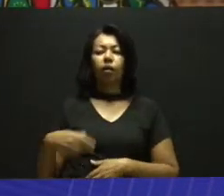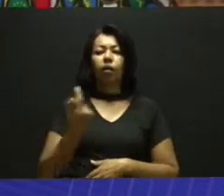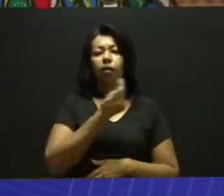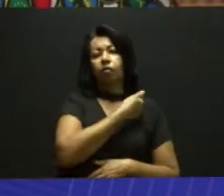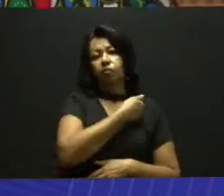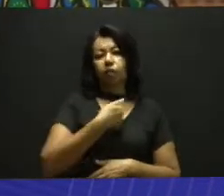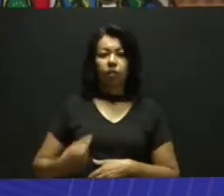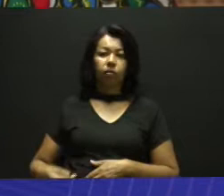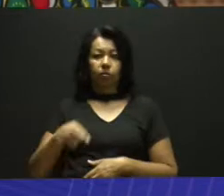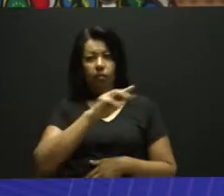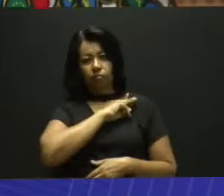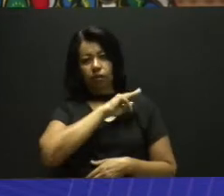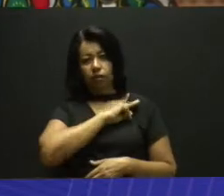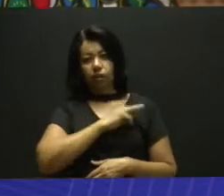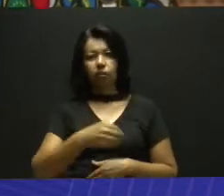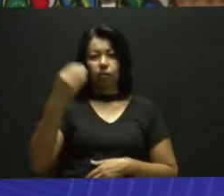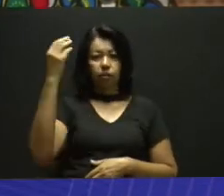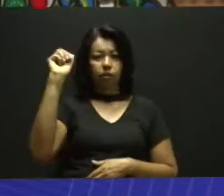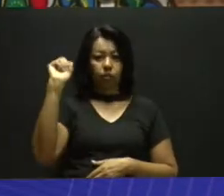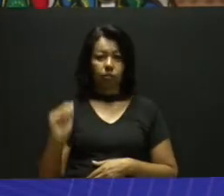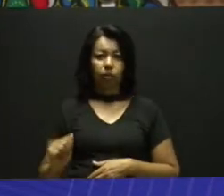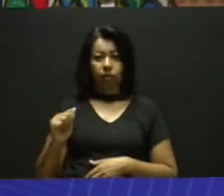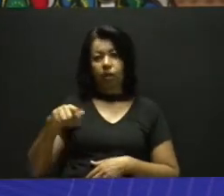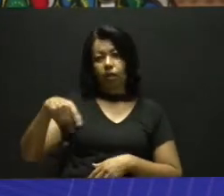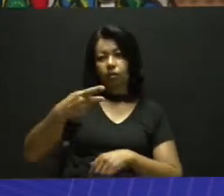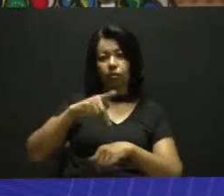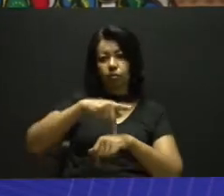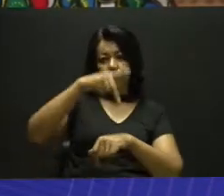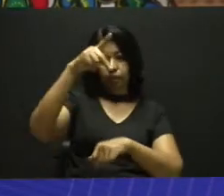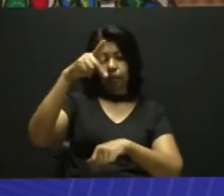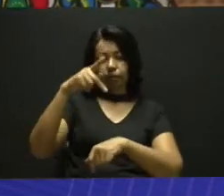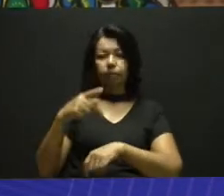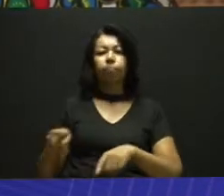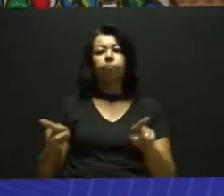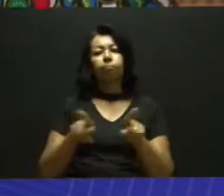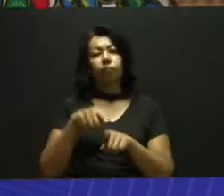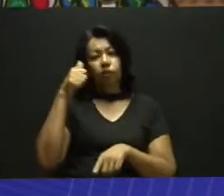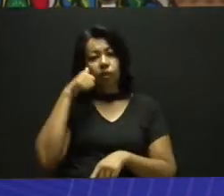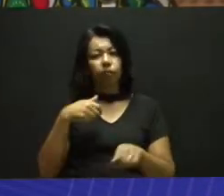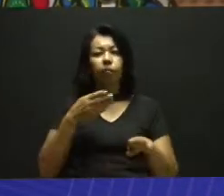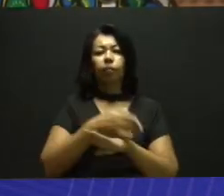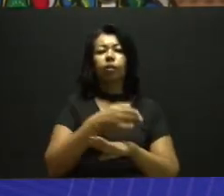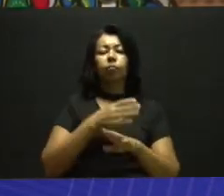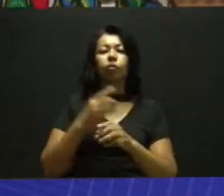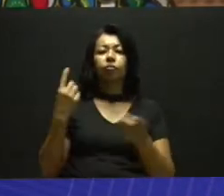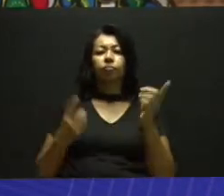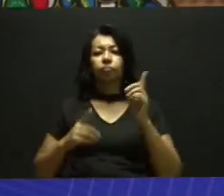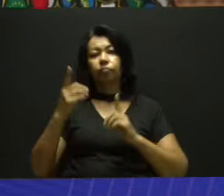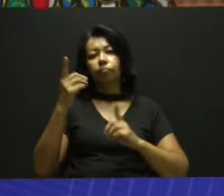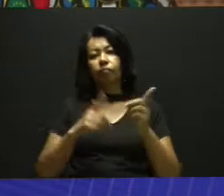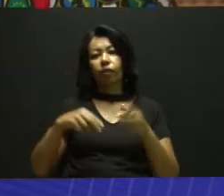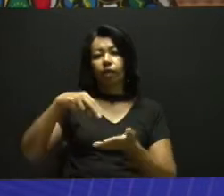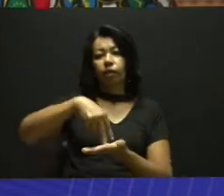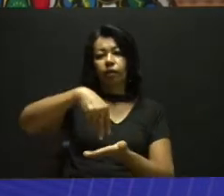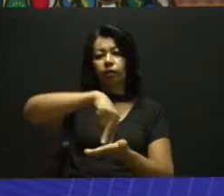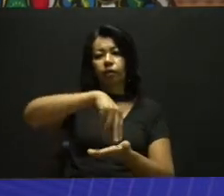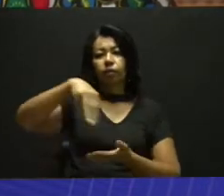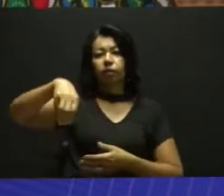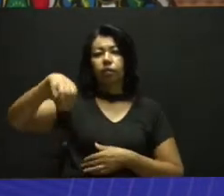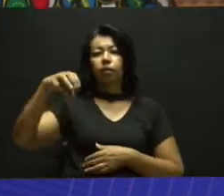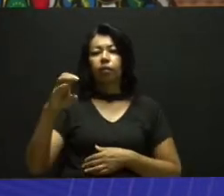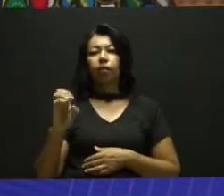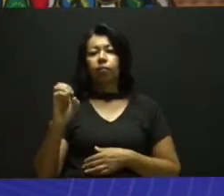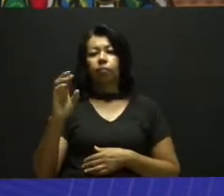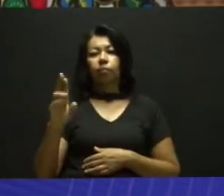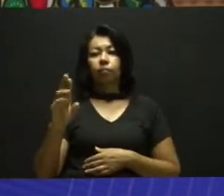e autoridades daquele país nossa orador oficial também participou do festival de dança mercosul realizado